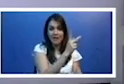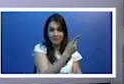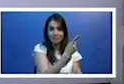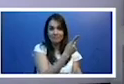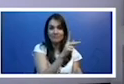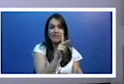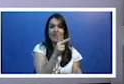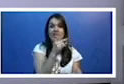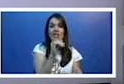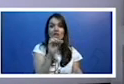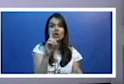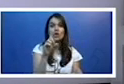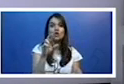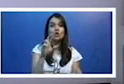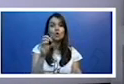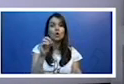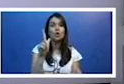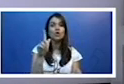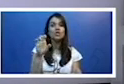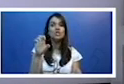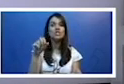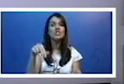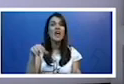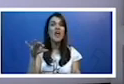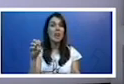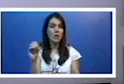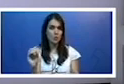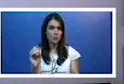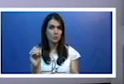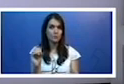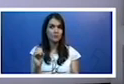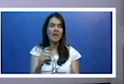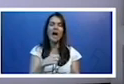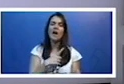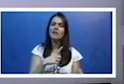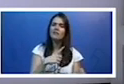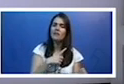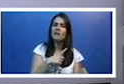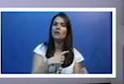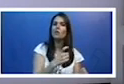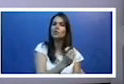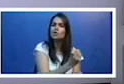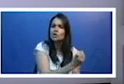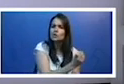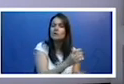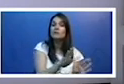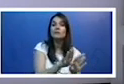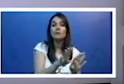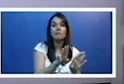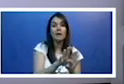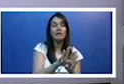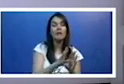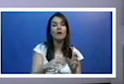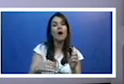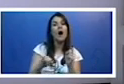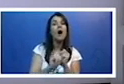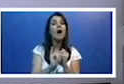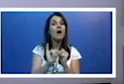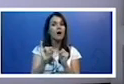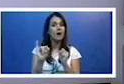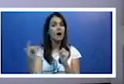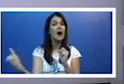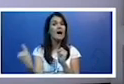a quantidade de hidrogênios que está presente na fórmula e depois aqui a gente tem um ânion. Esse ânion pode ser